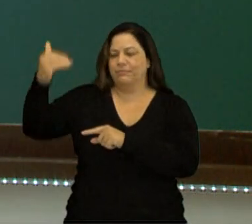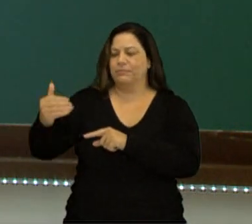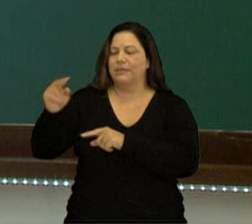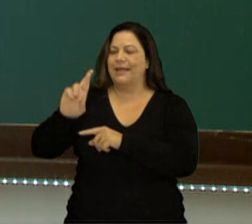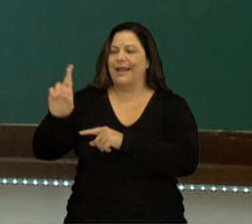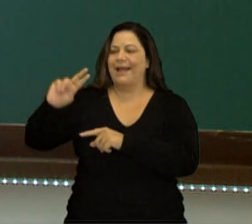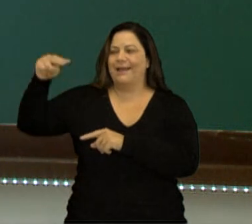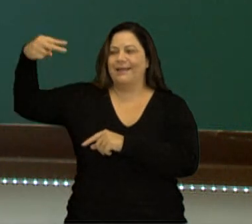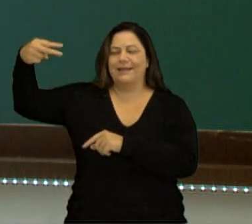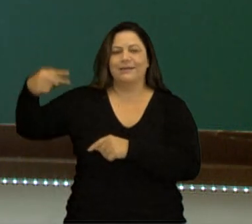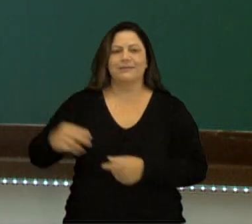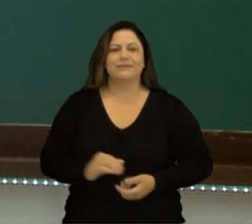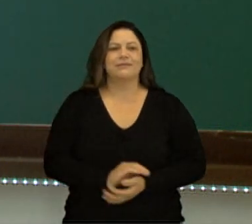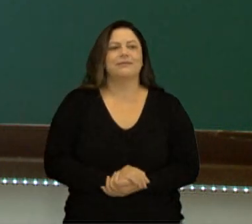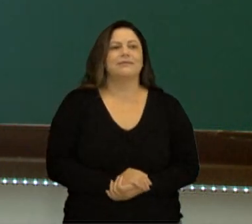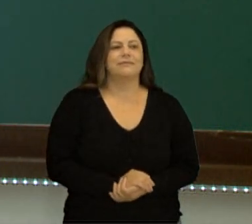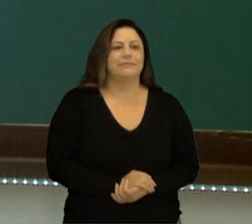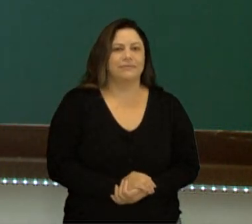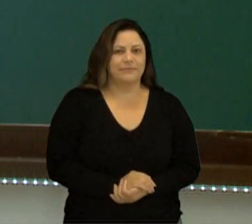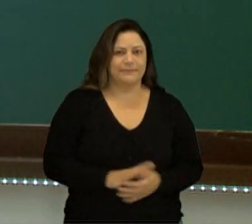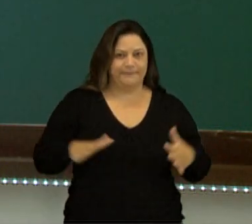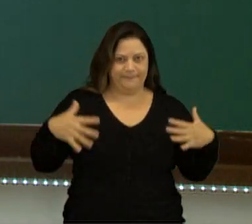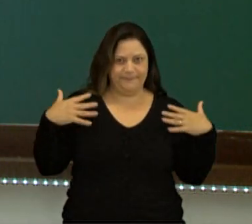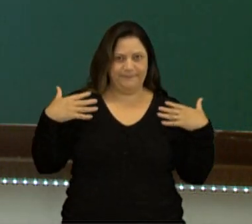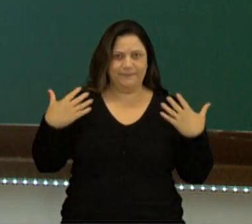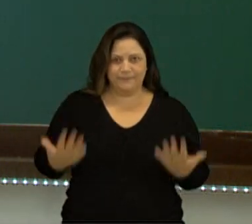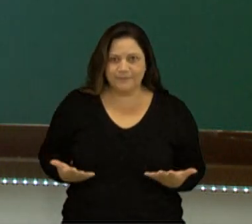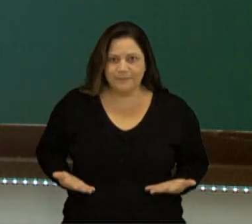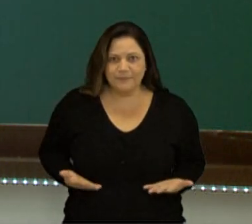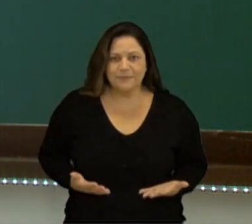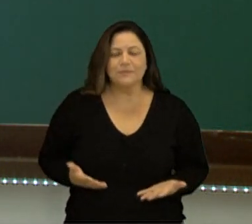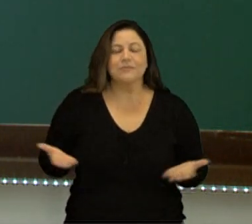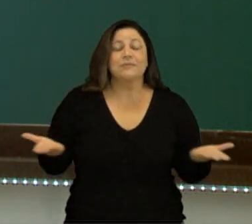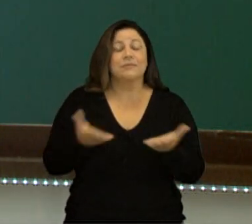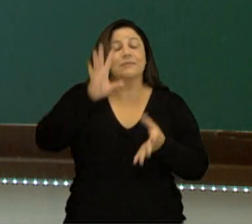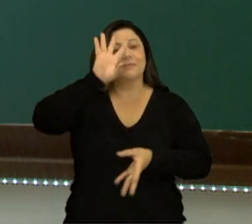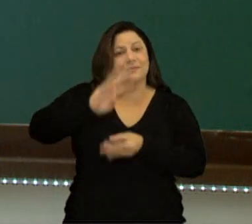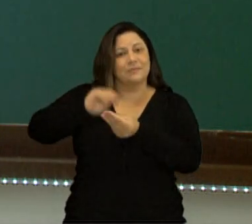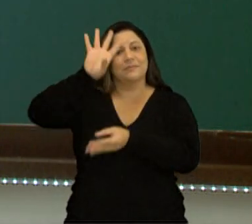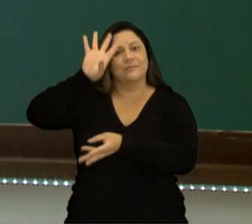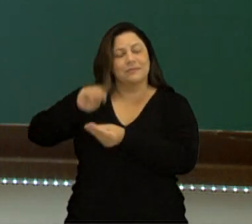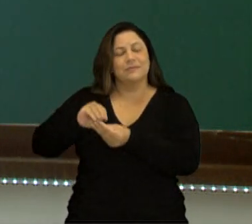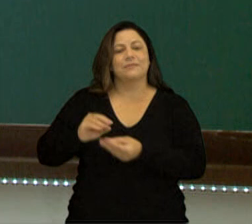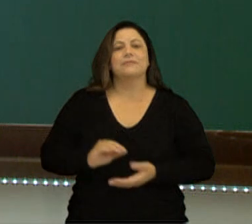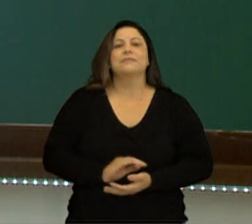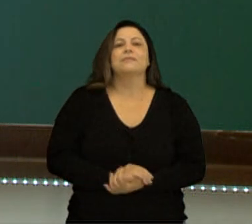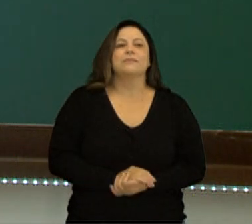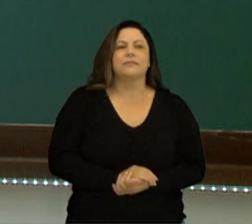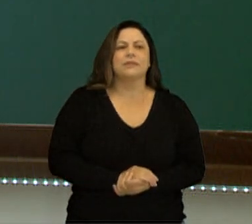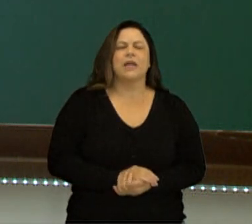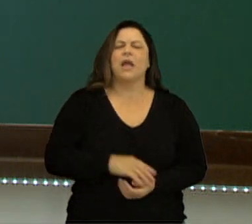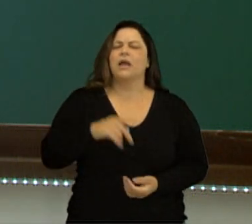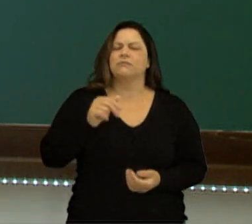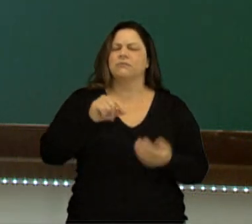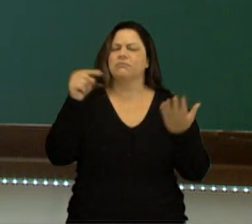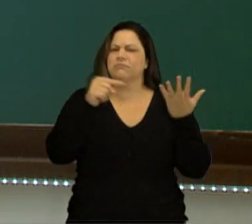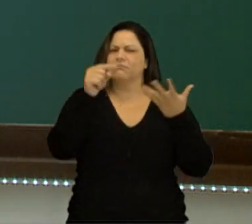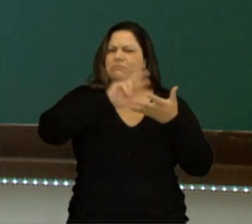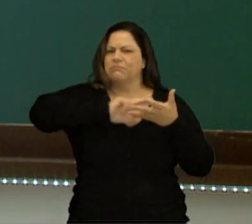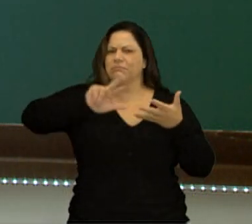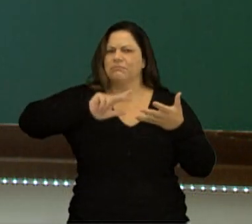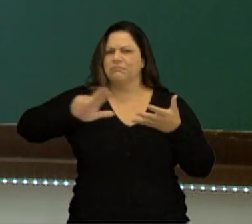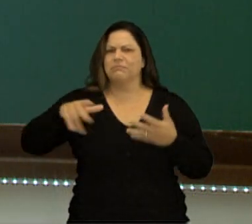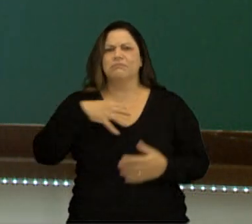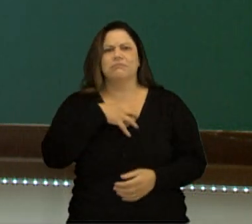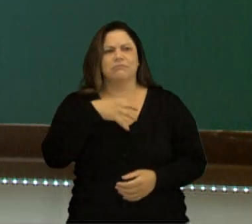r ao quadrado. Bem, agora aqui a gente vai resolver ela aqui, né? Que tem várias maneiras de ser resolvida.